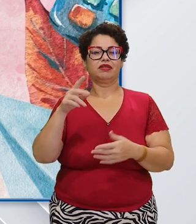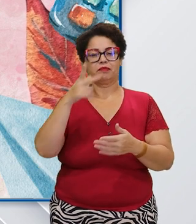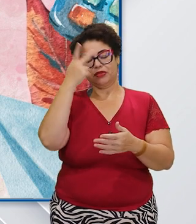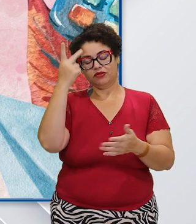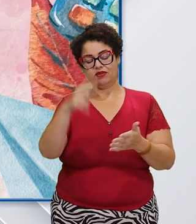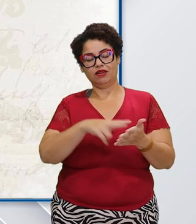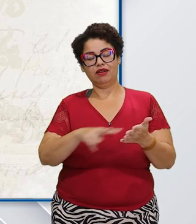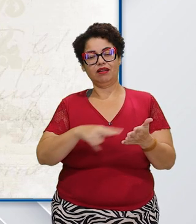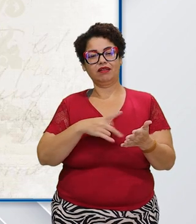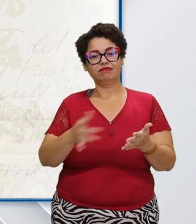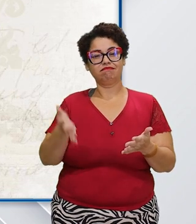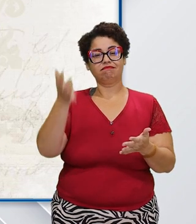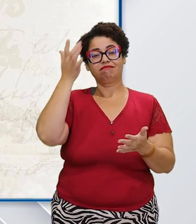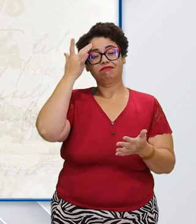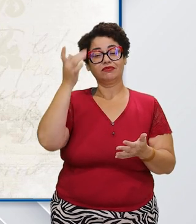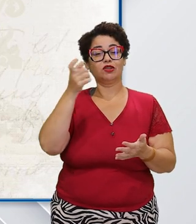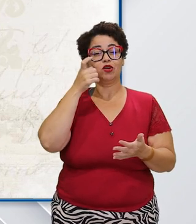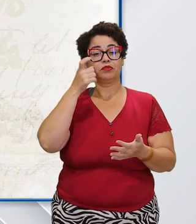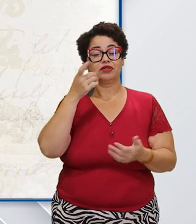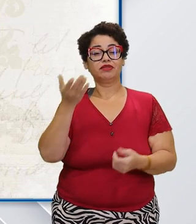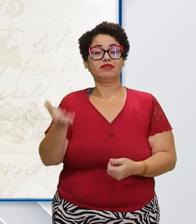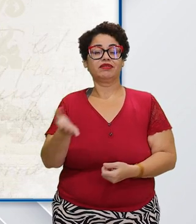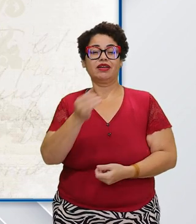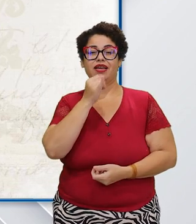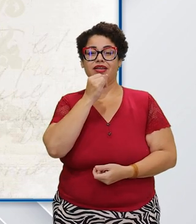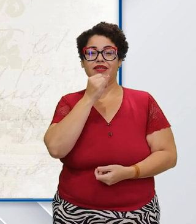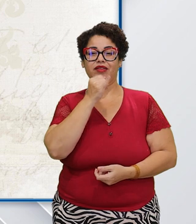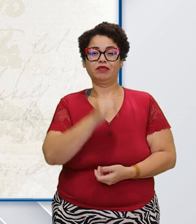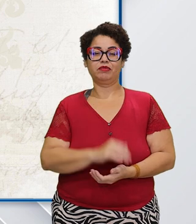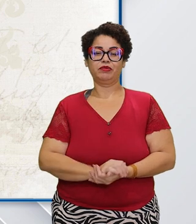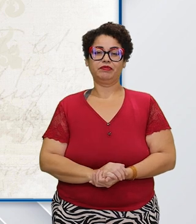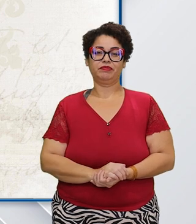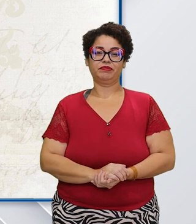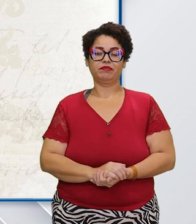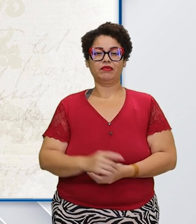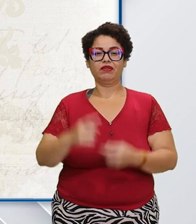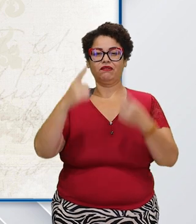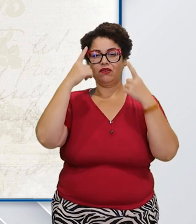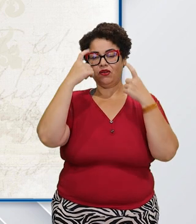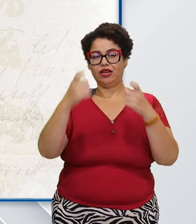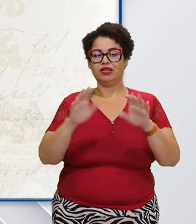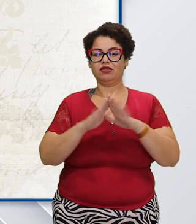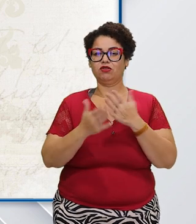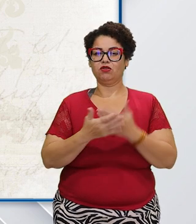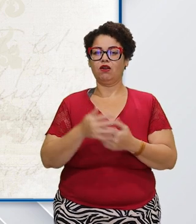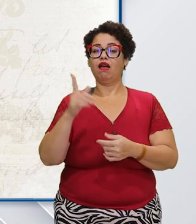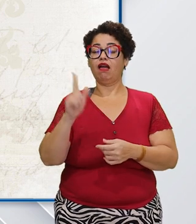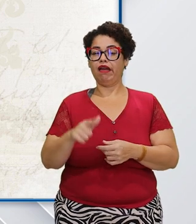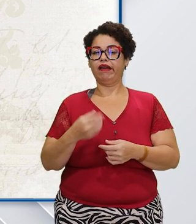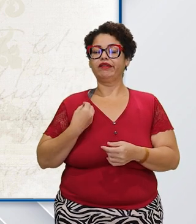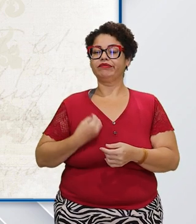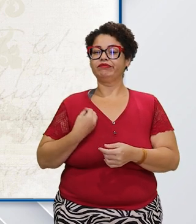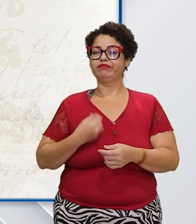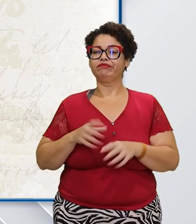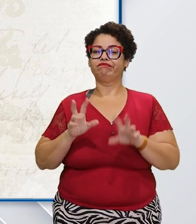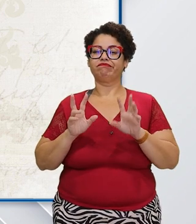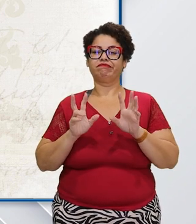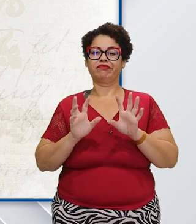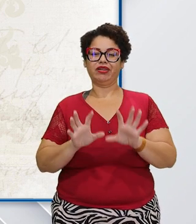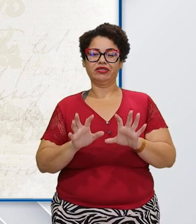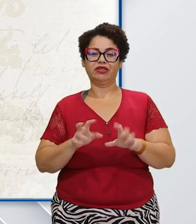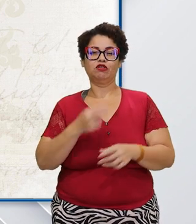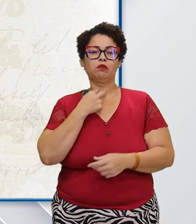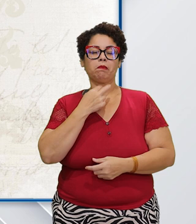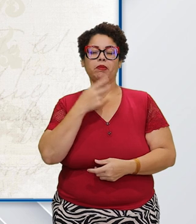duradora no leitor Observe o seguinte exemplo a violência escolar é uma